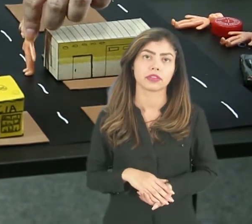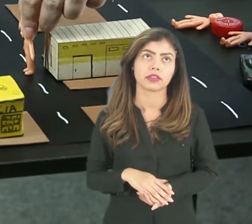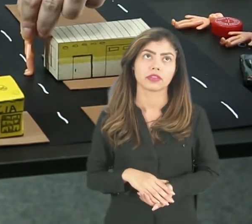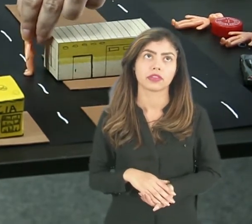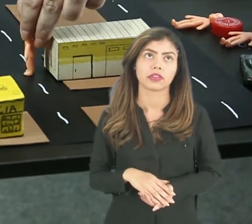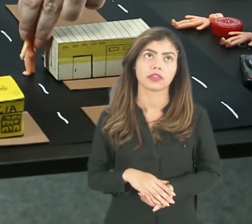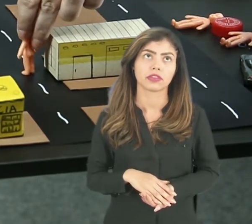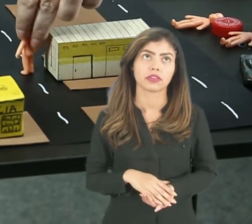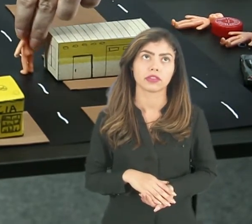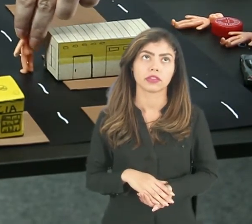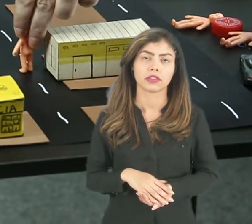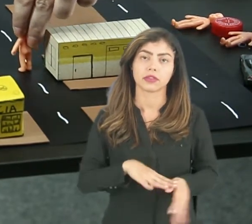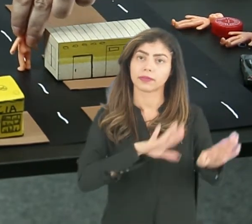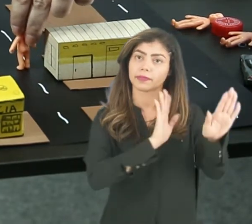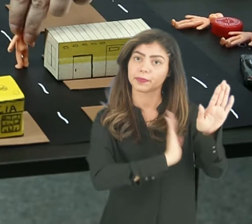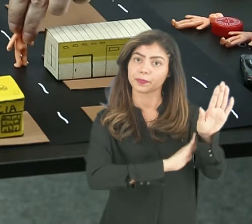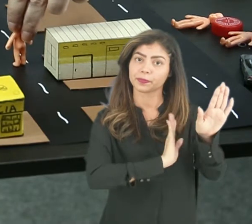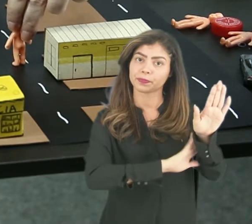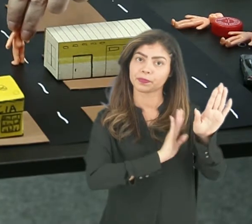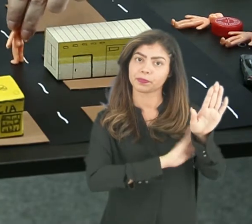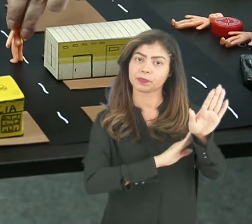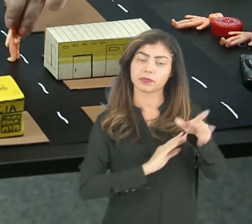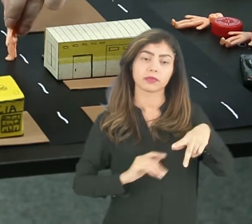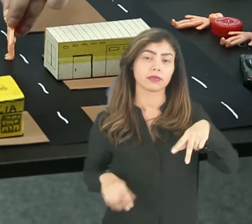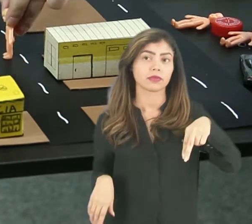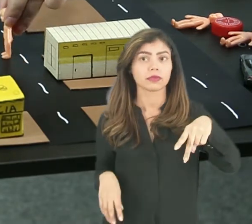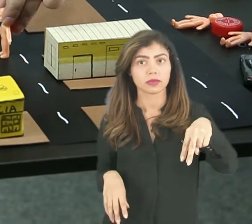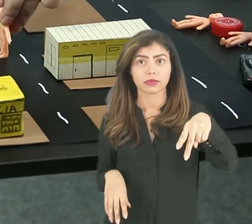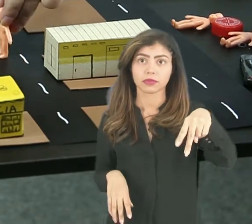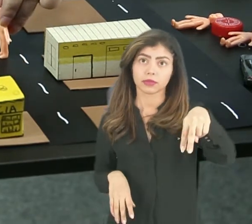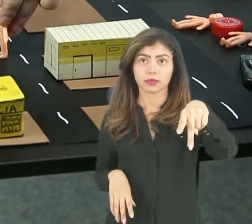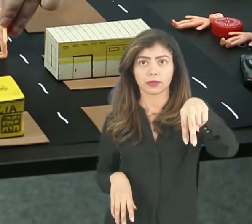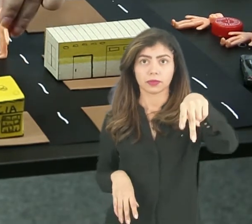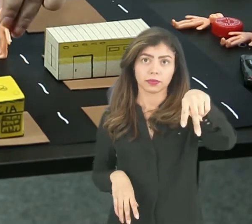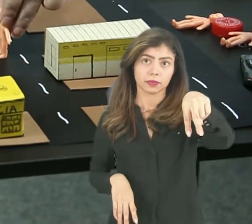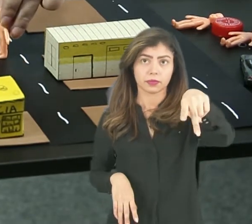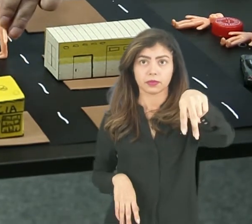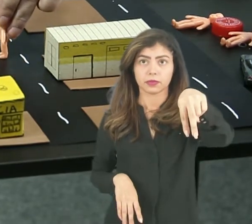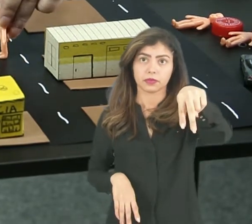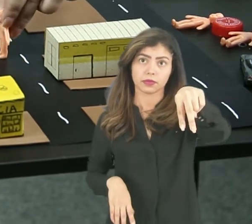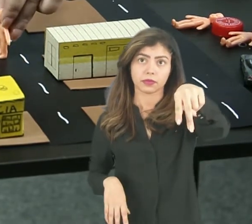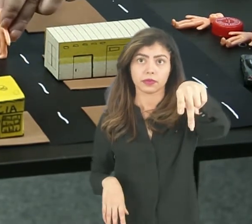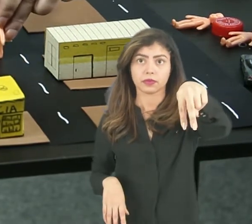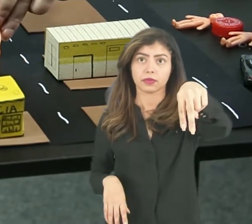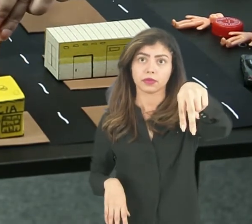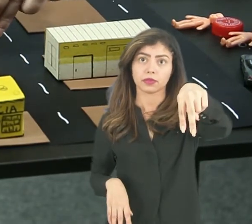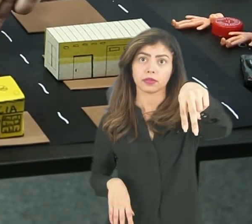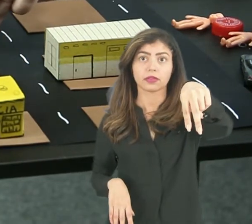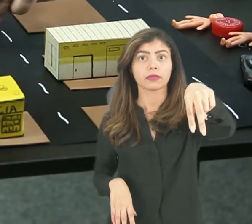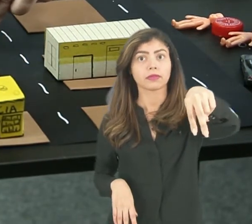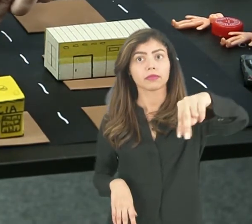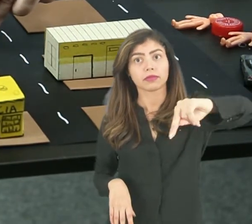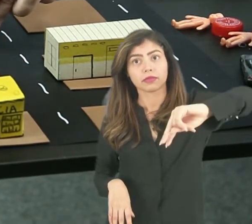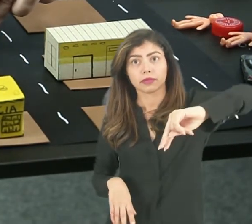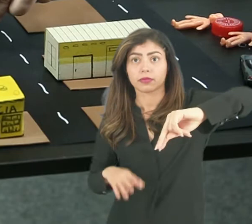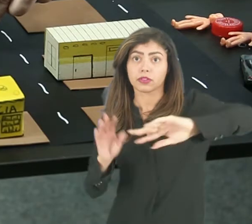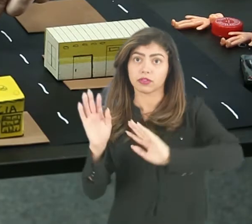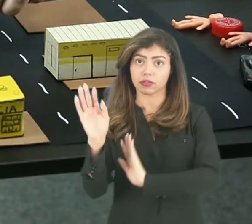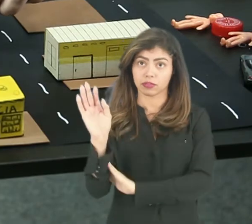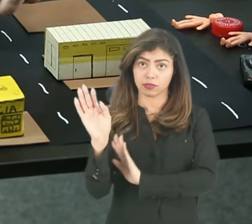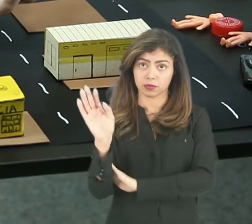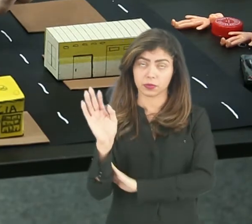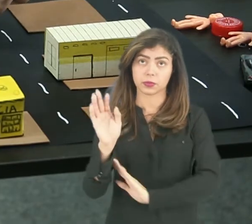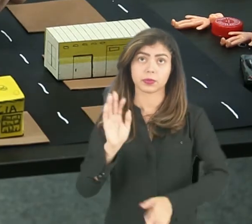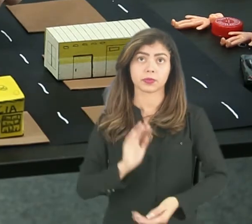minha esquerda, vou seguir em direção, de novo vou virar para a direita,